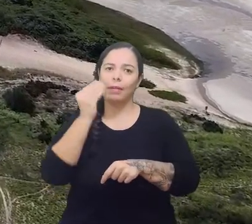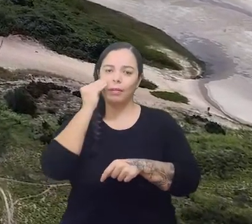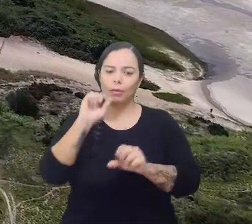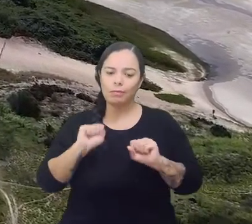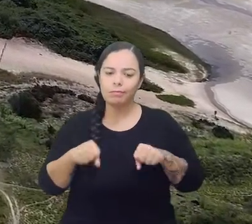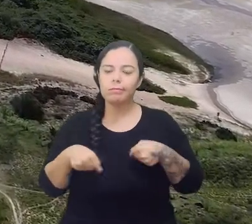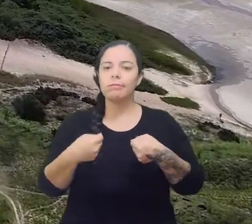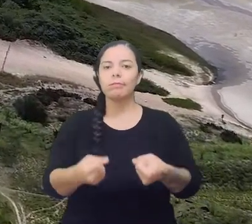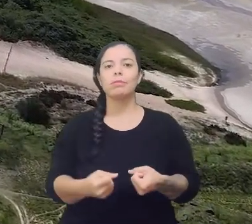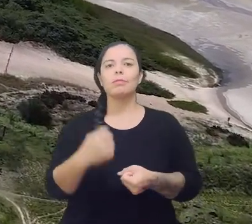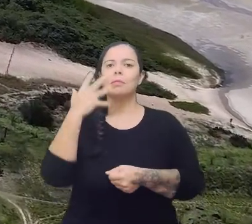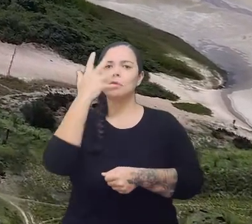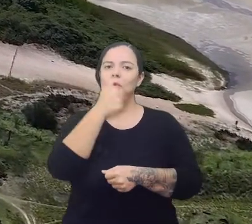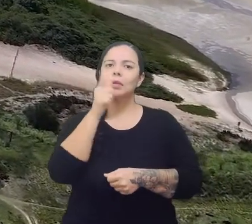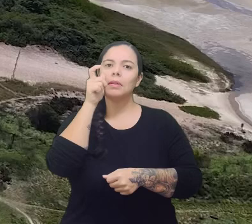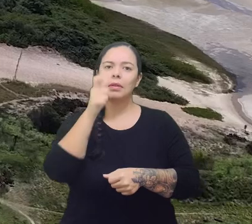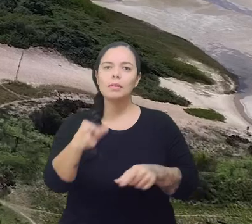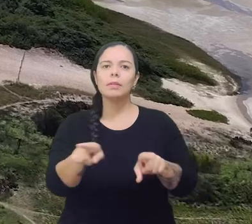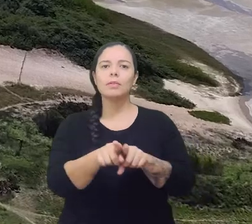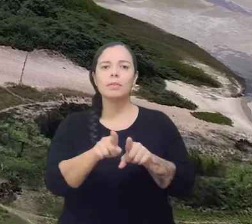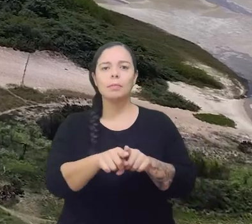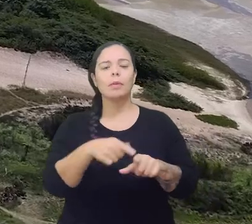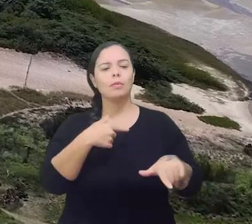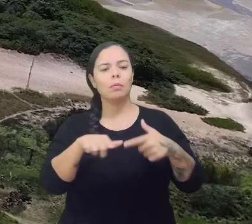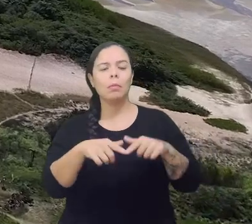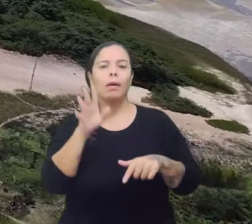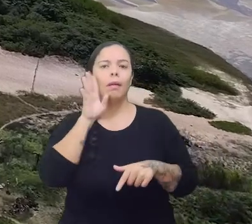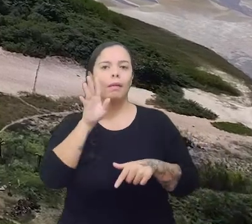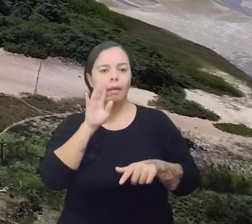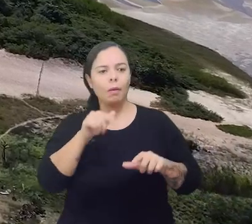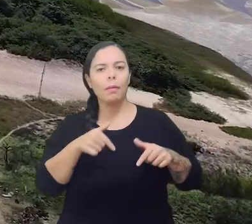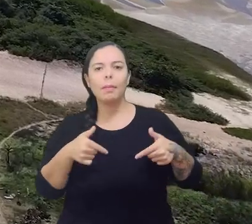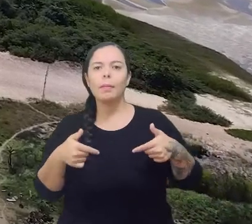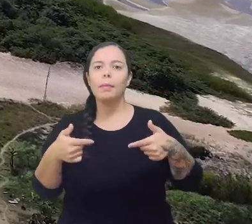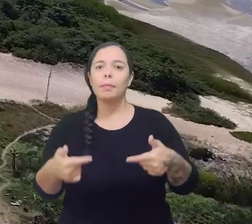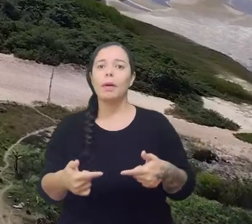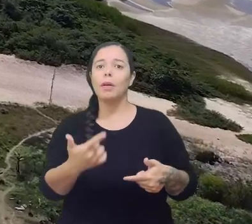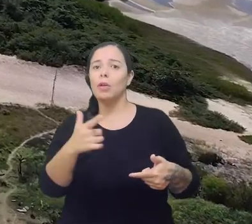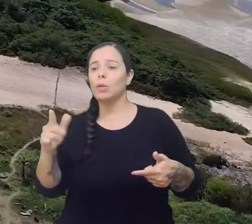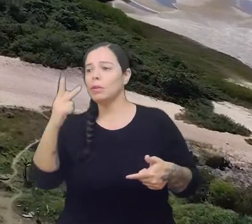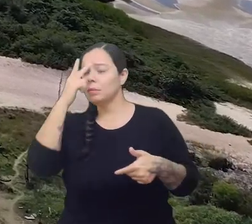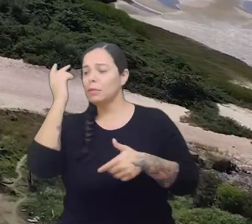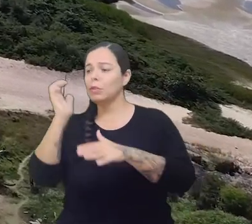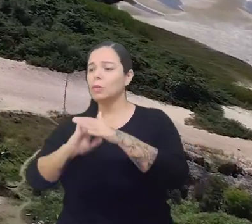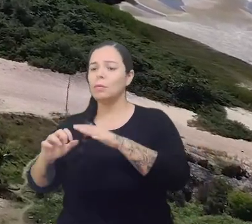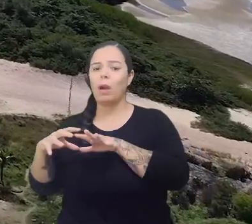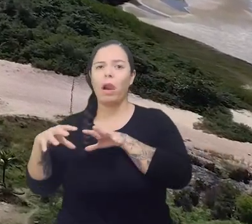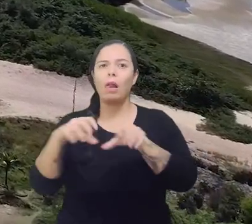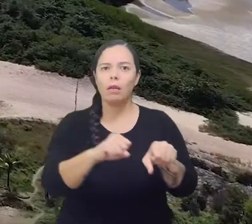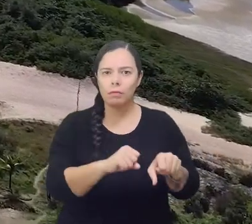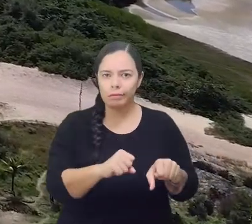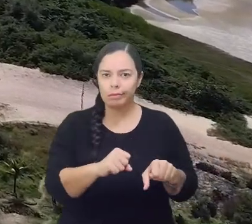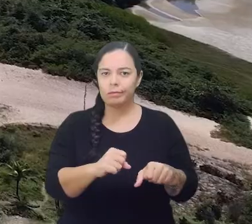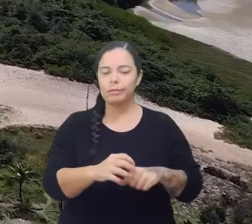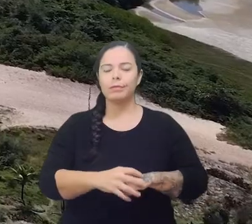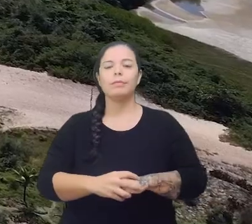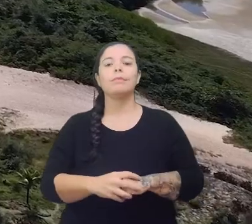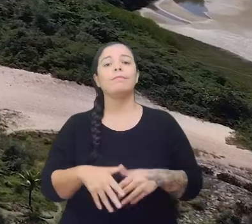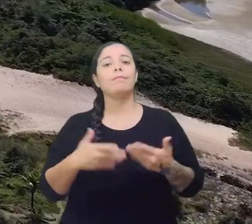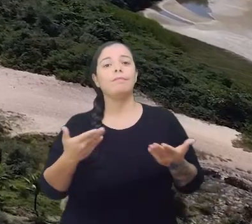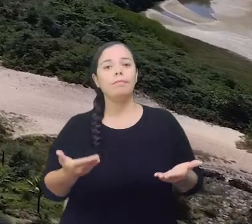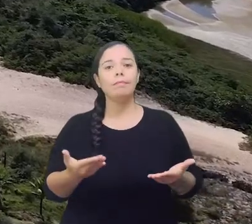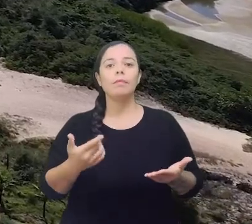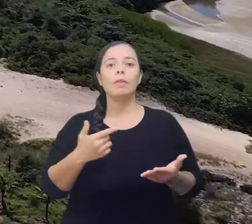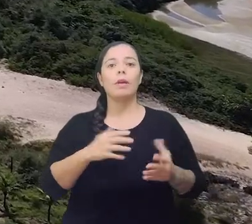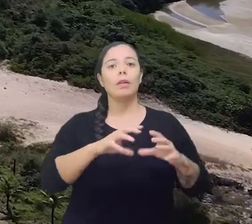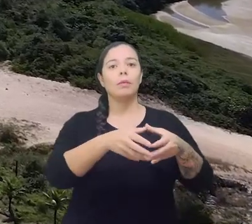legal e gente querendo detonar o cara ali. Então eu acabei entrando para o SECRON também,